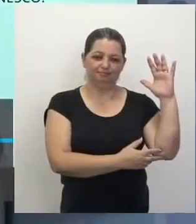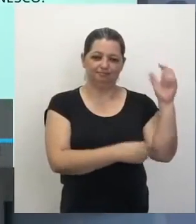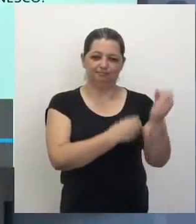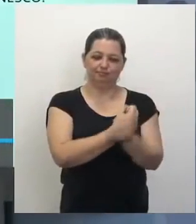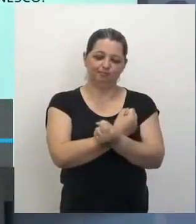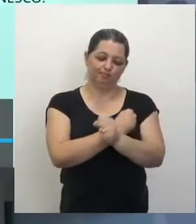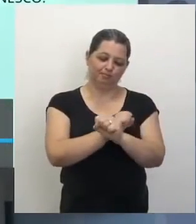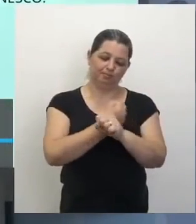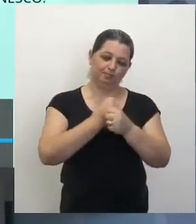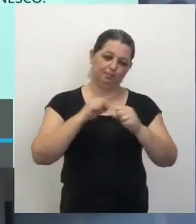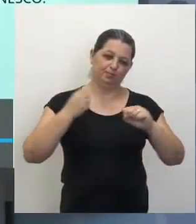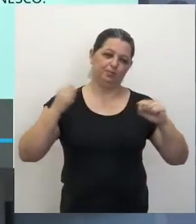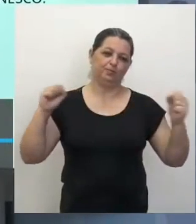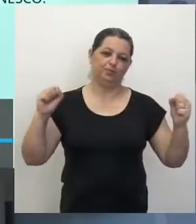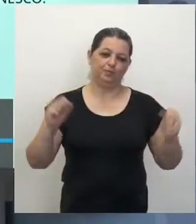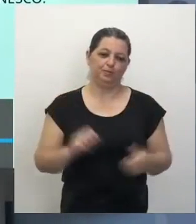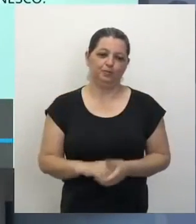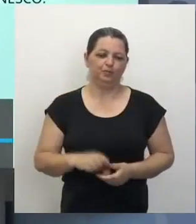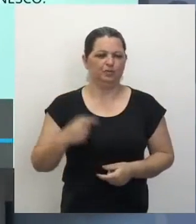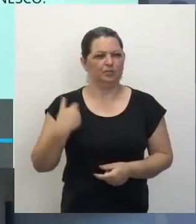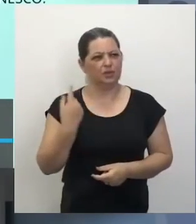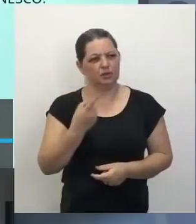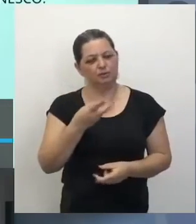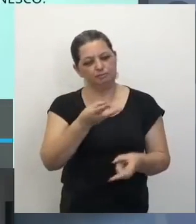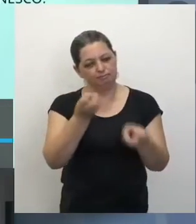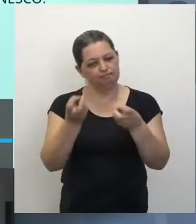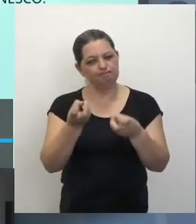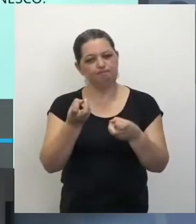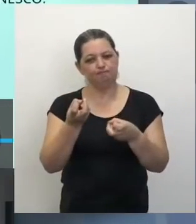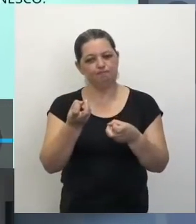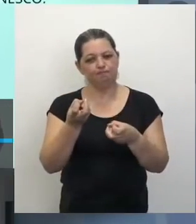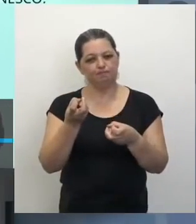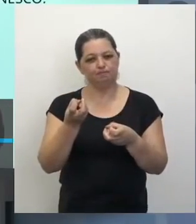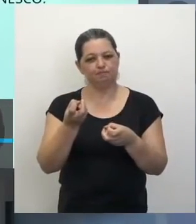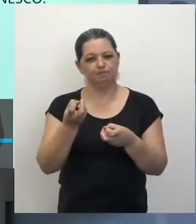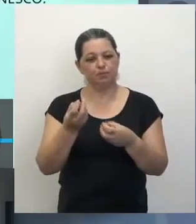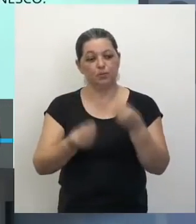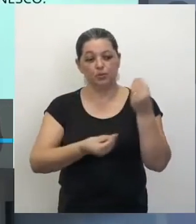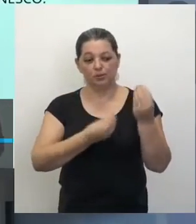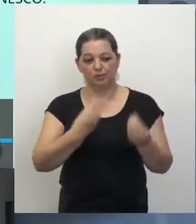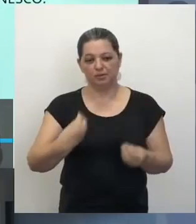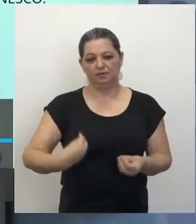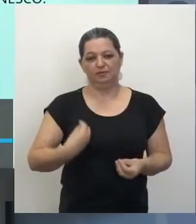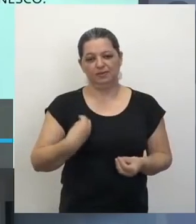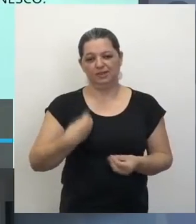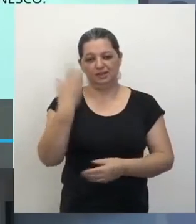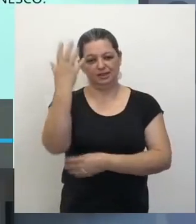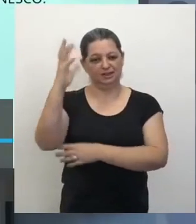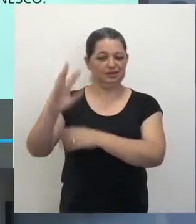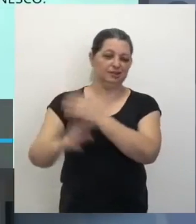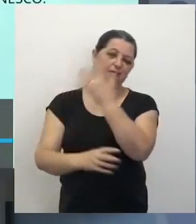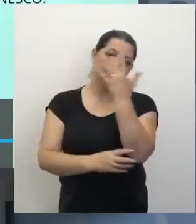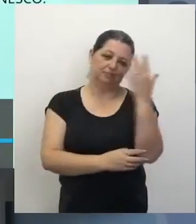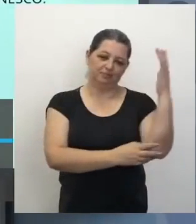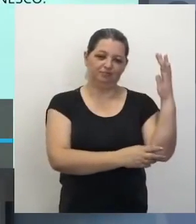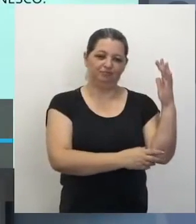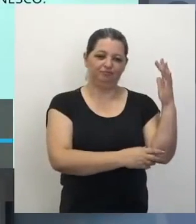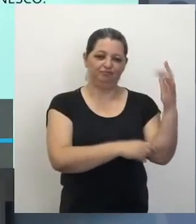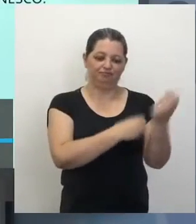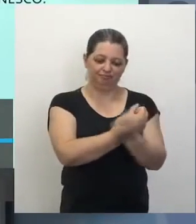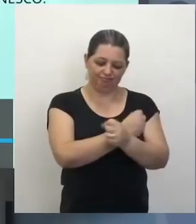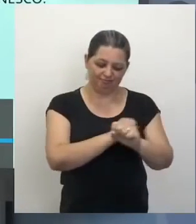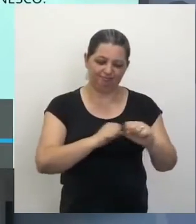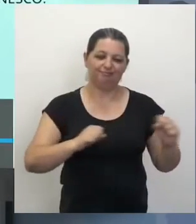da natureza, é que a gente consegue perceber um pouco mais essa vida que a natureza ela expande para